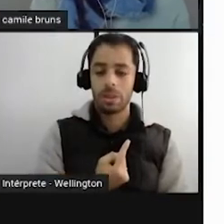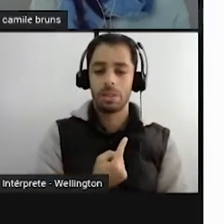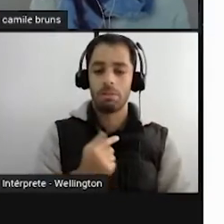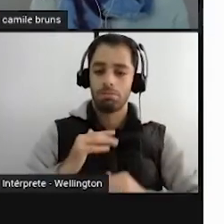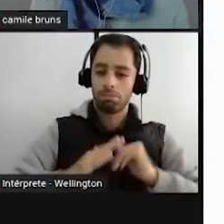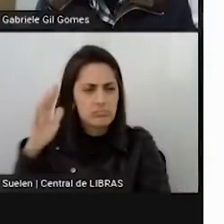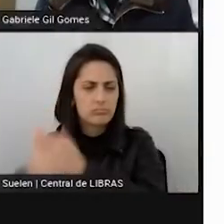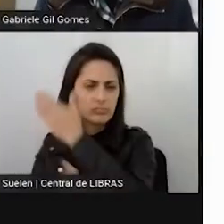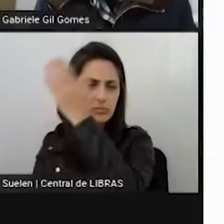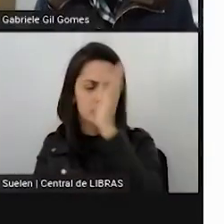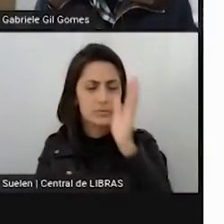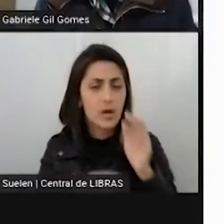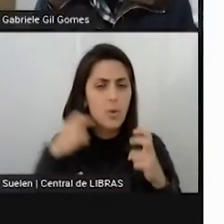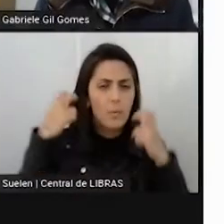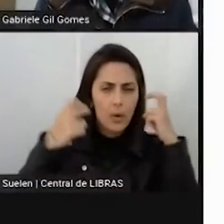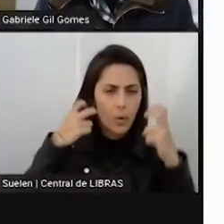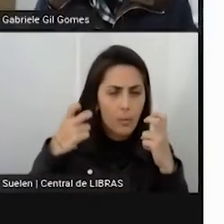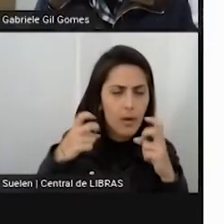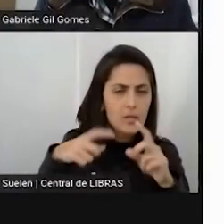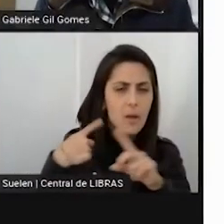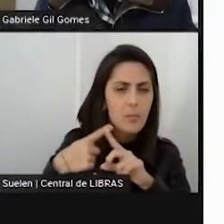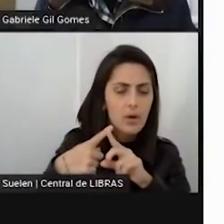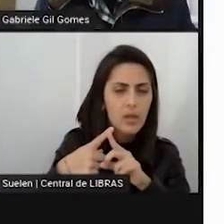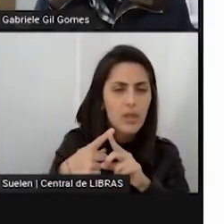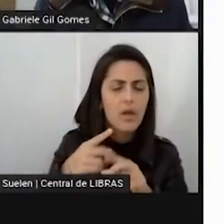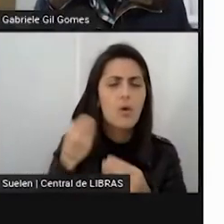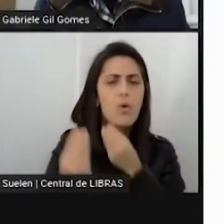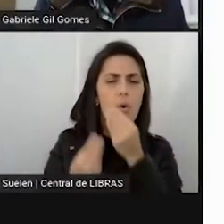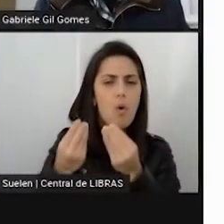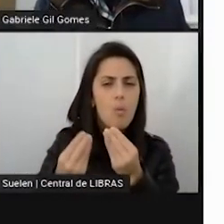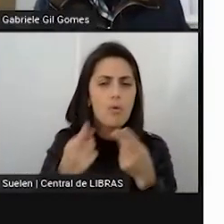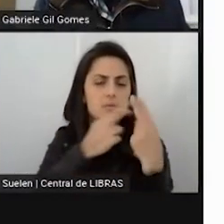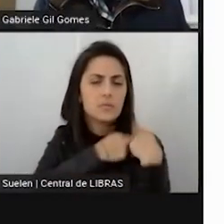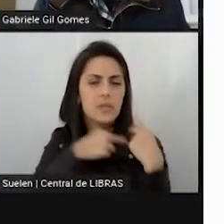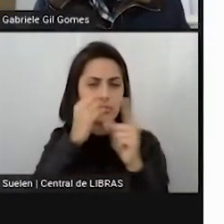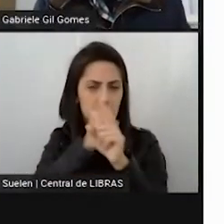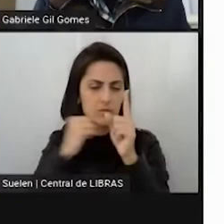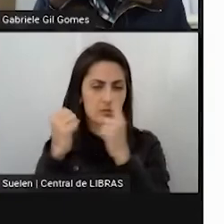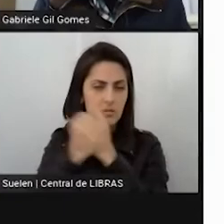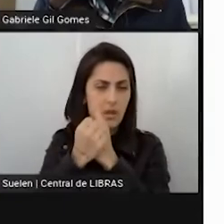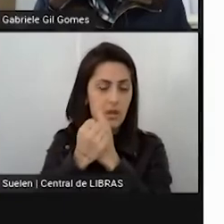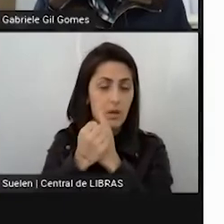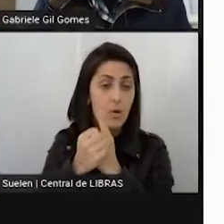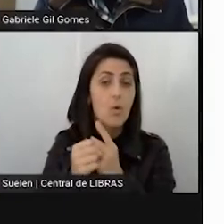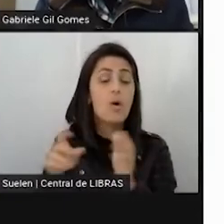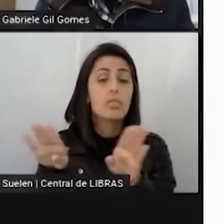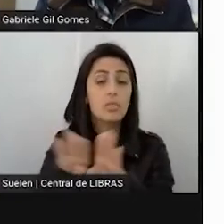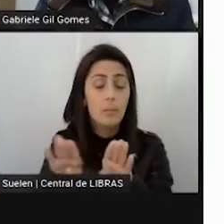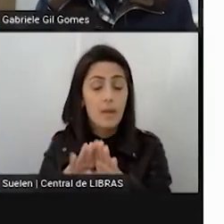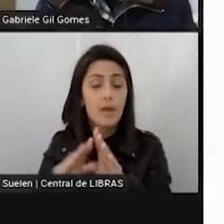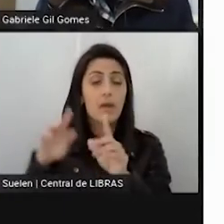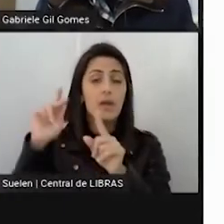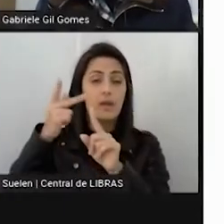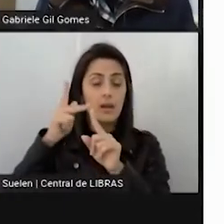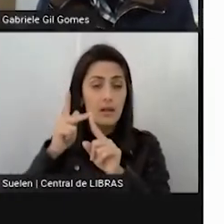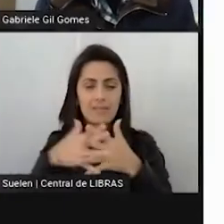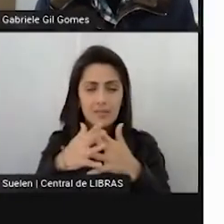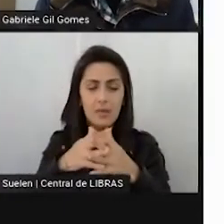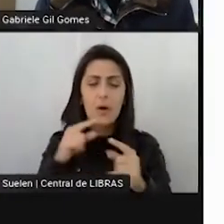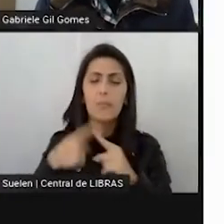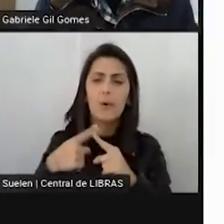foi destacada a necessidade da publicização das atividades e dentro dos questionamentos como comprovar também